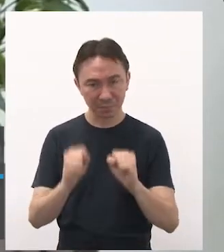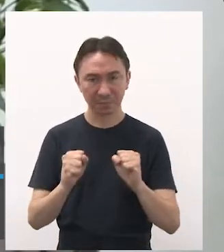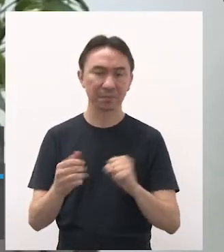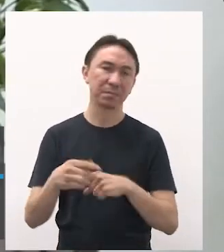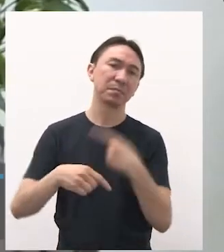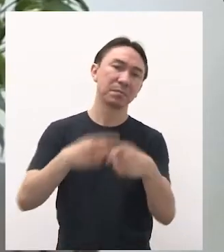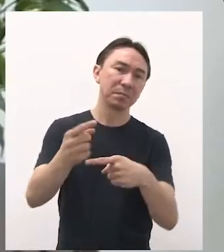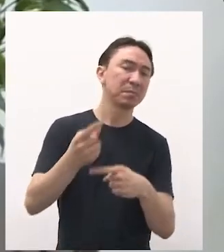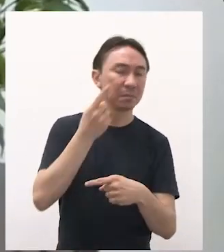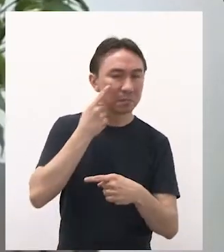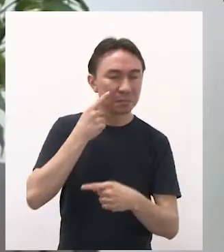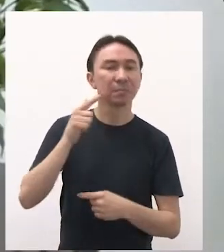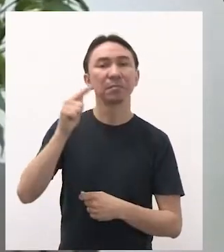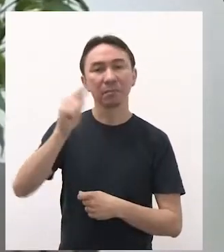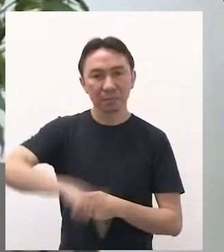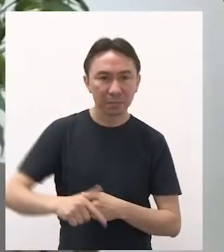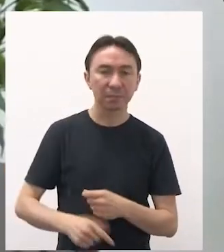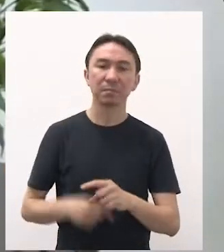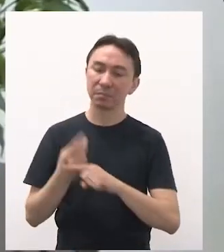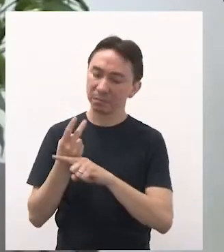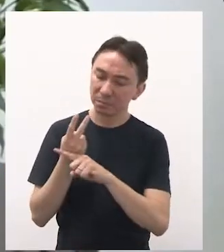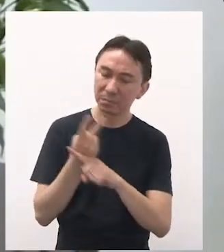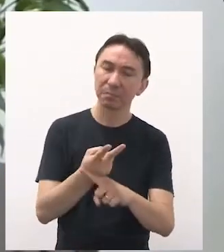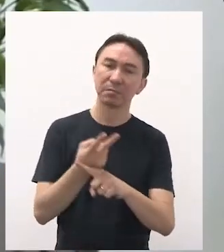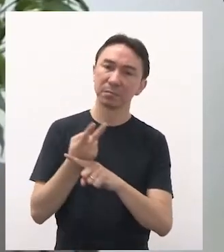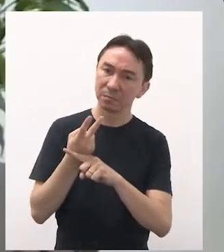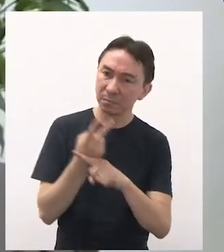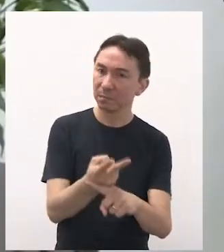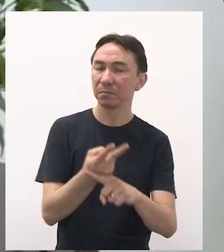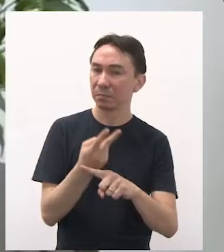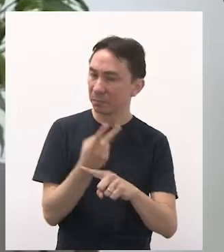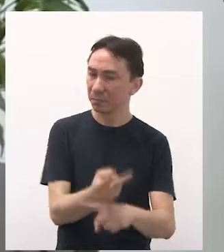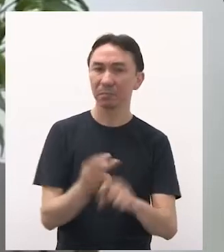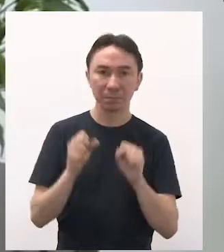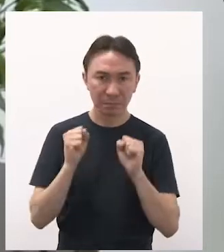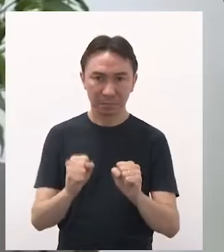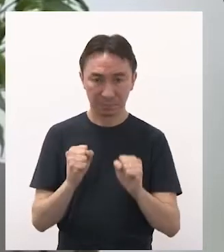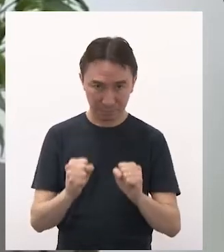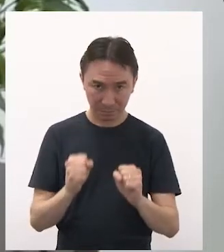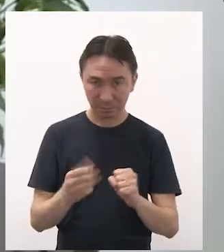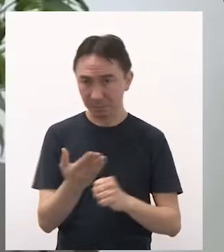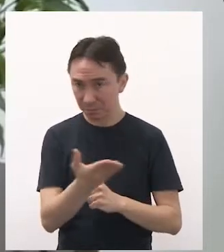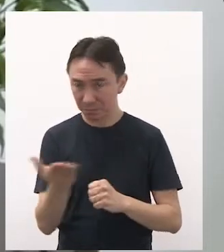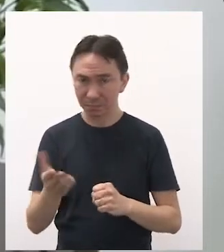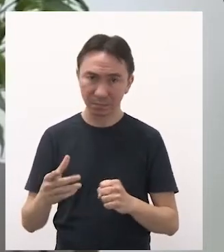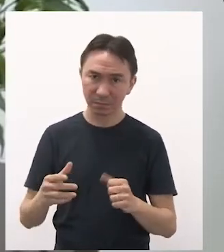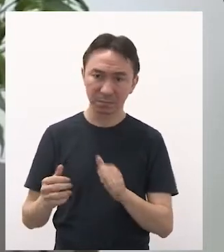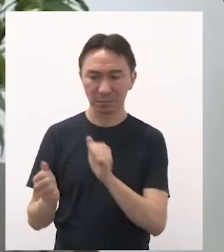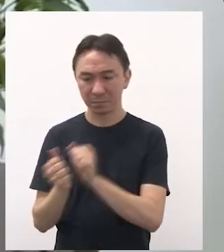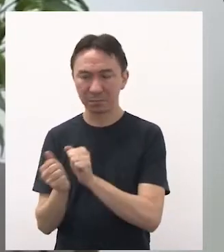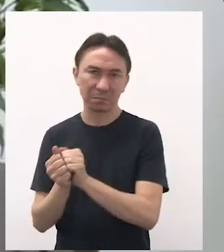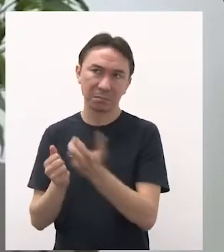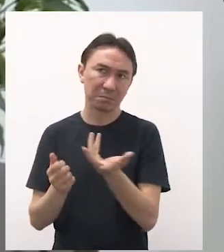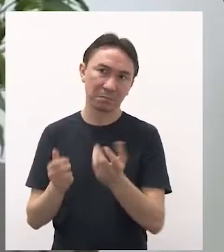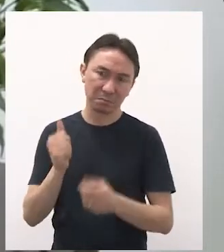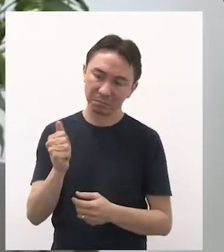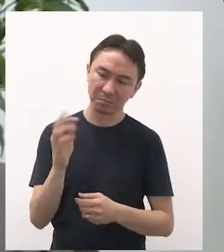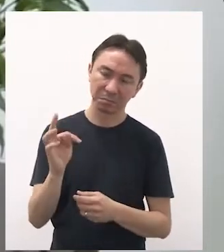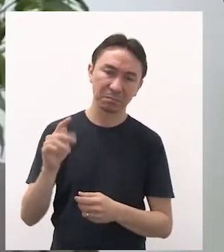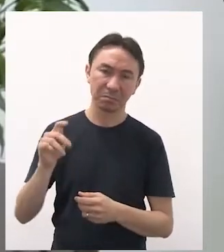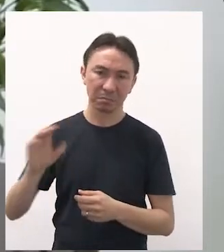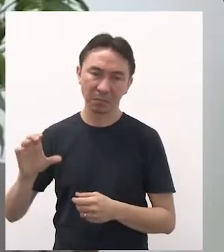retomá-lo constantemente em outros momentos que vocês estejam juntos na formação e no momento que vocês tiverem